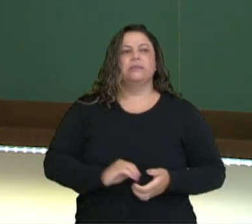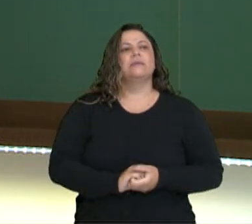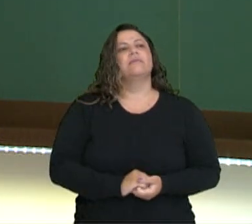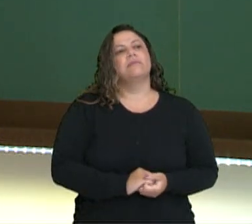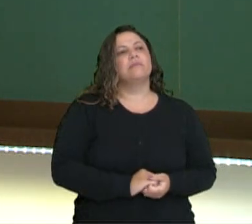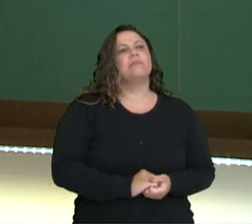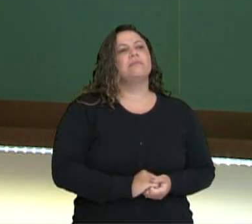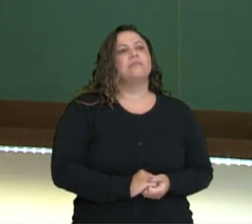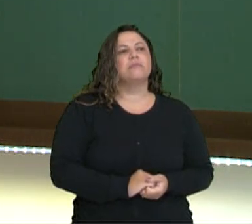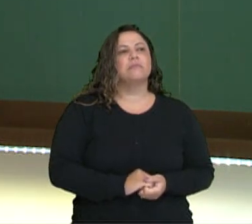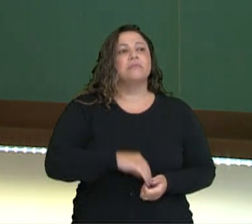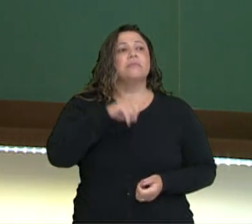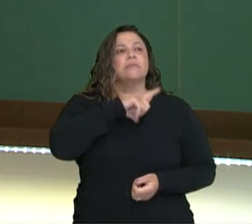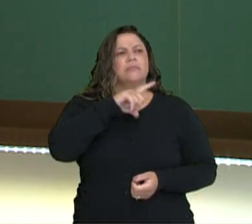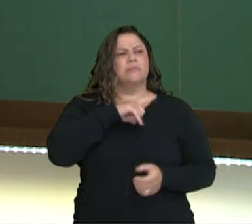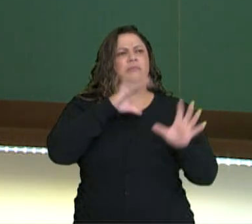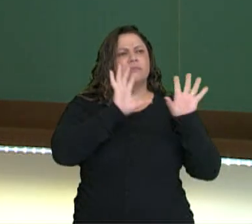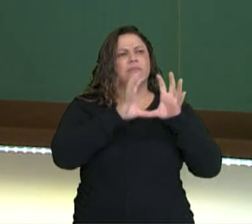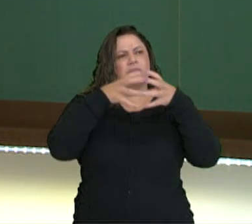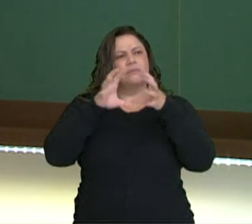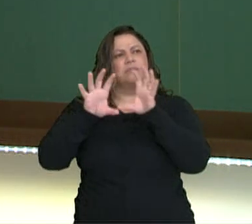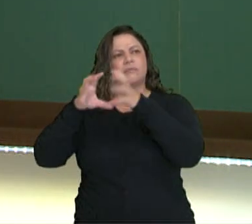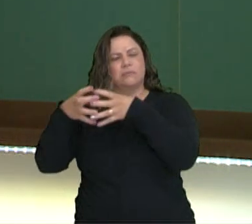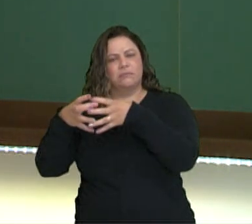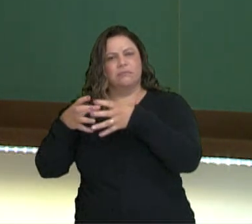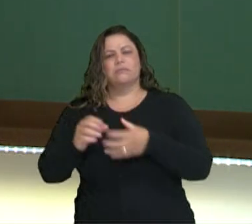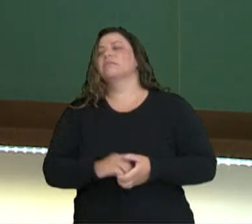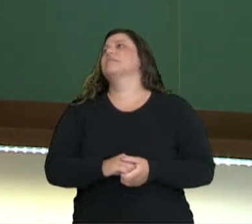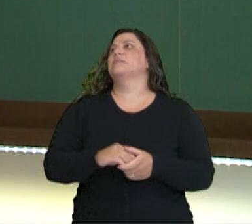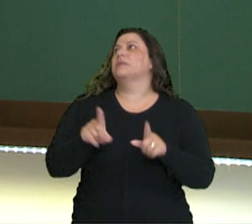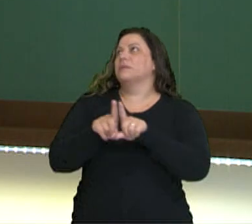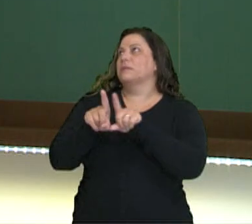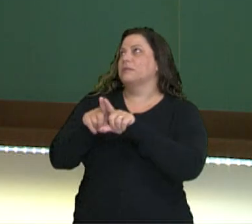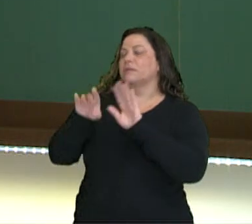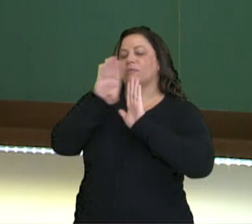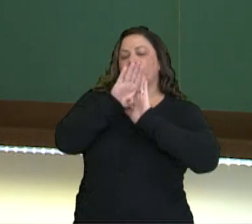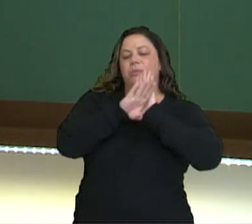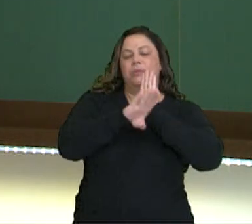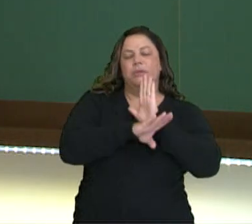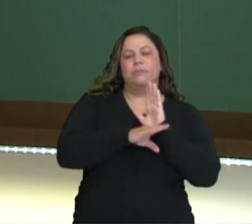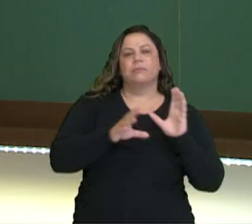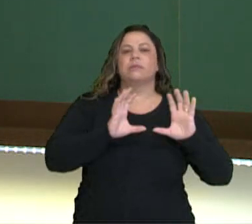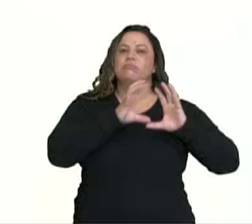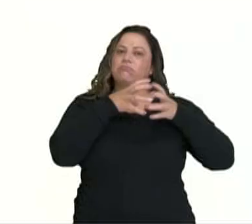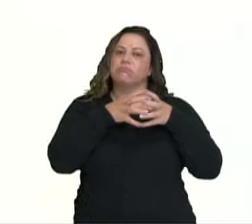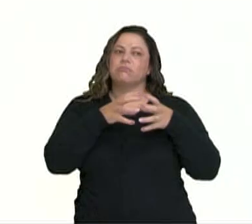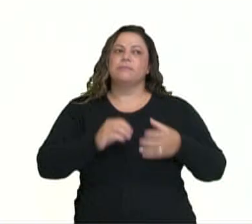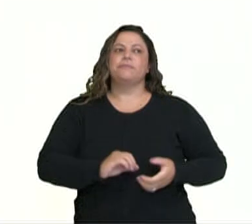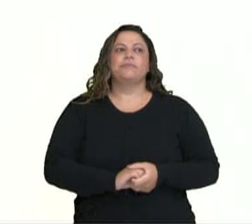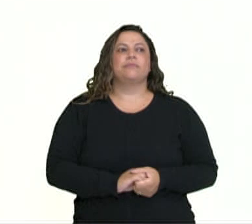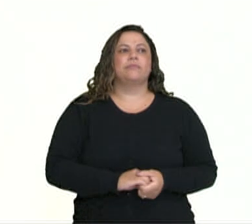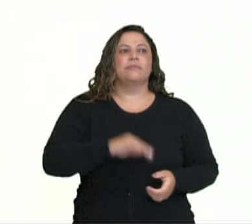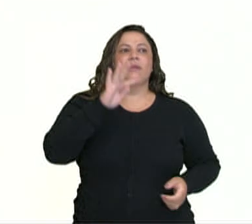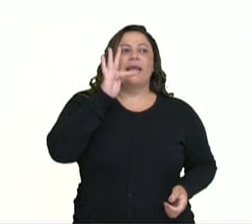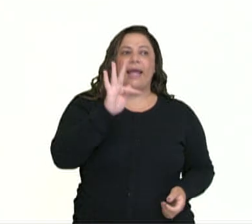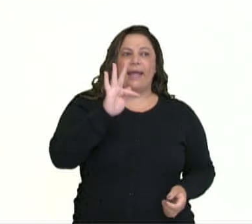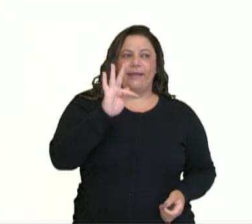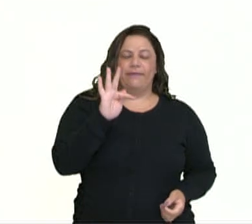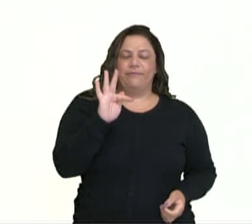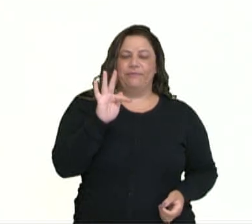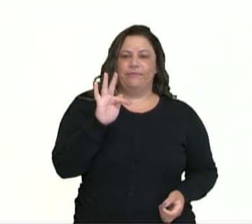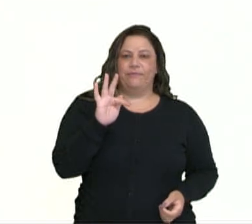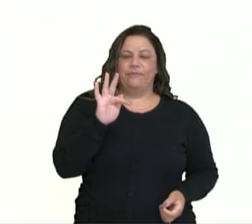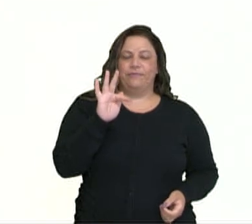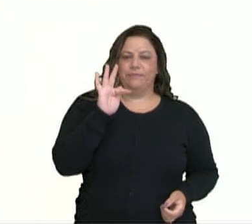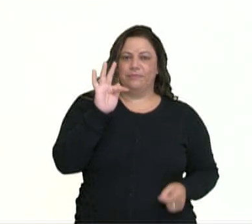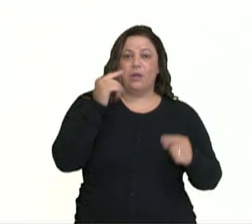Ela tem uma classificação. Os atletas, eles são classificados em FT1, que seria